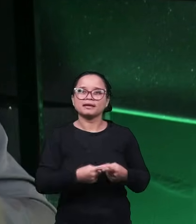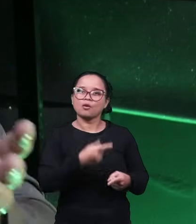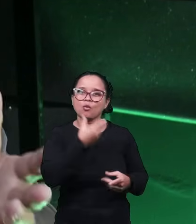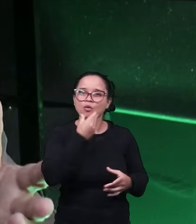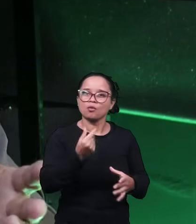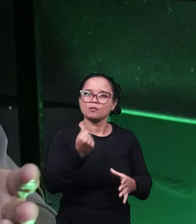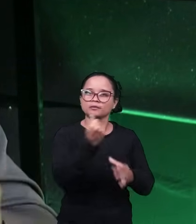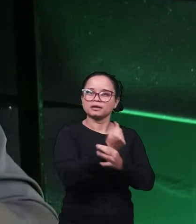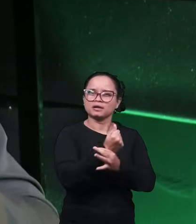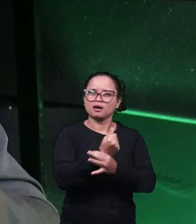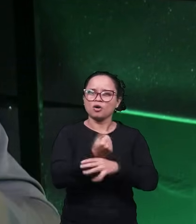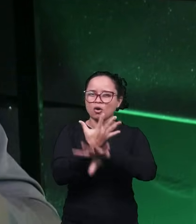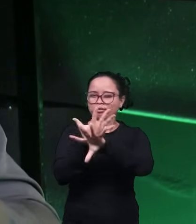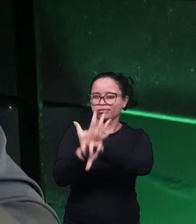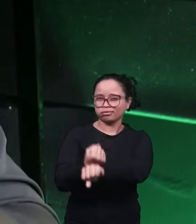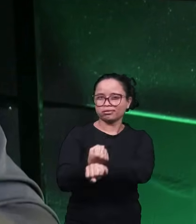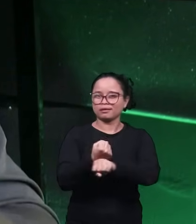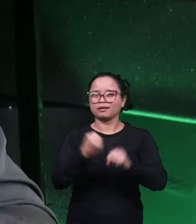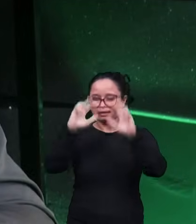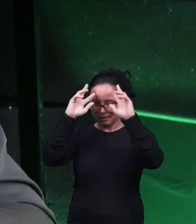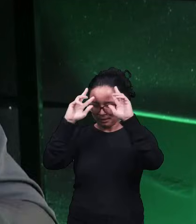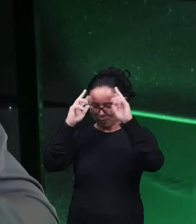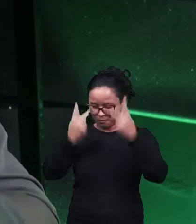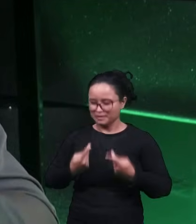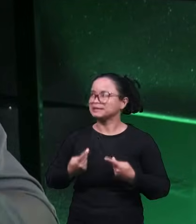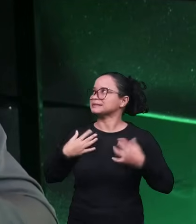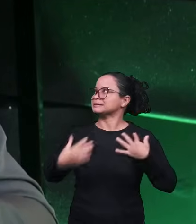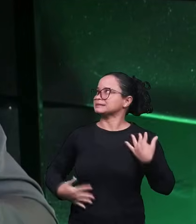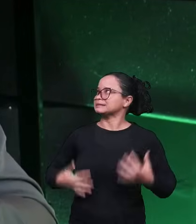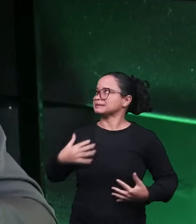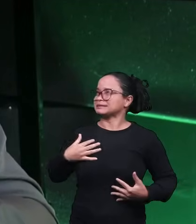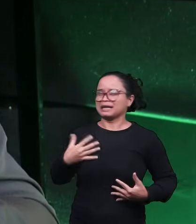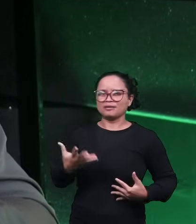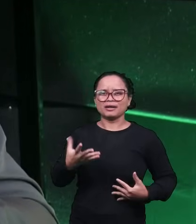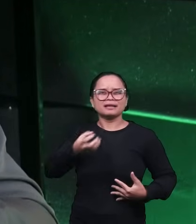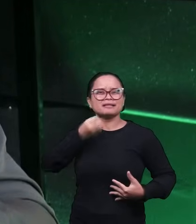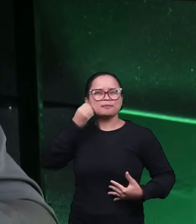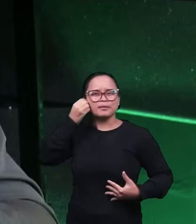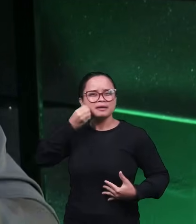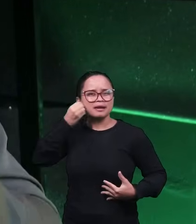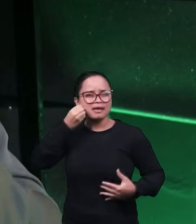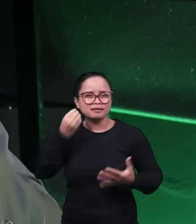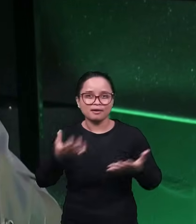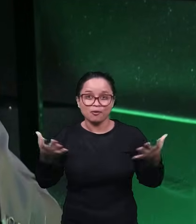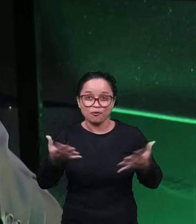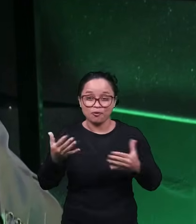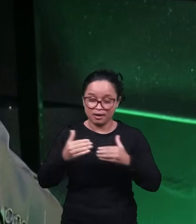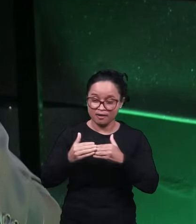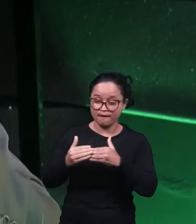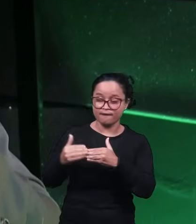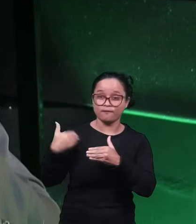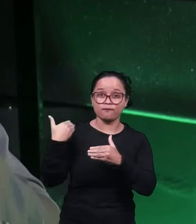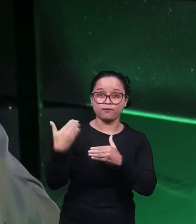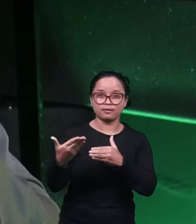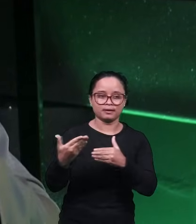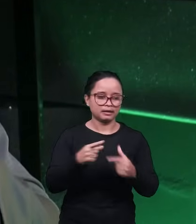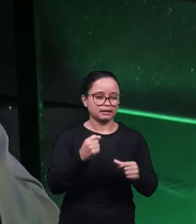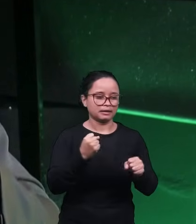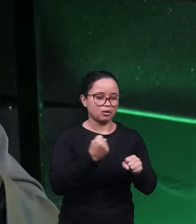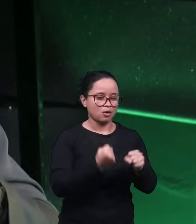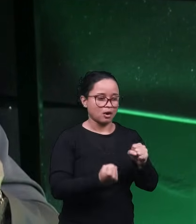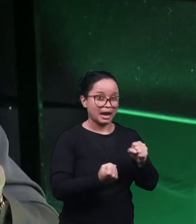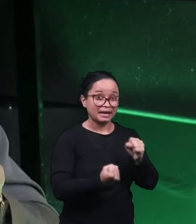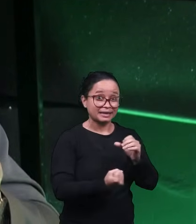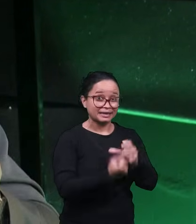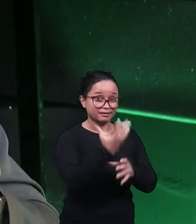como matéria, estava na obra criadora ali, agora ele estava tendo uma experiência de sair para fora da obra criadora e viver a